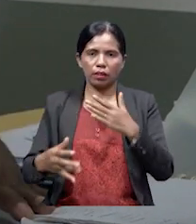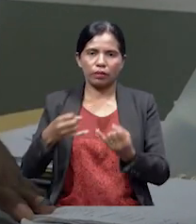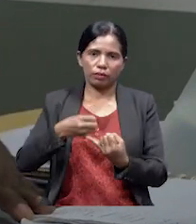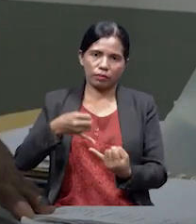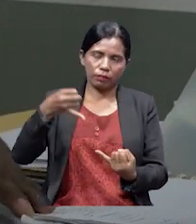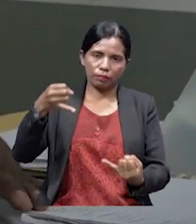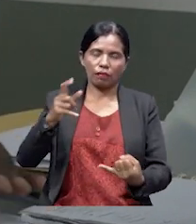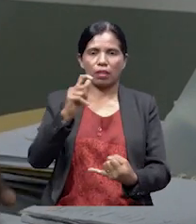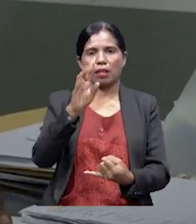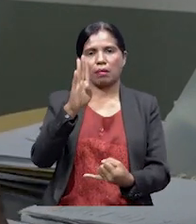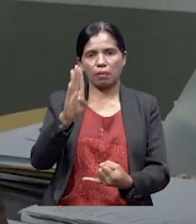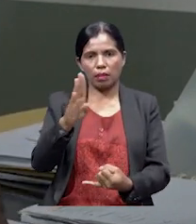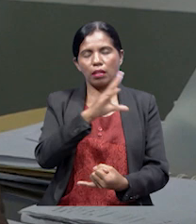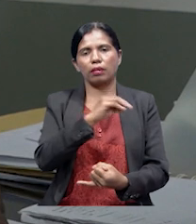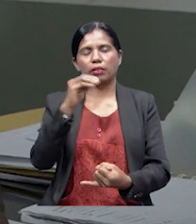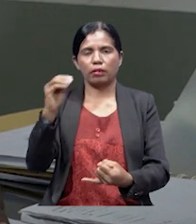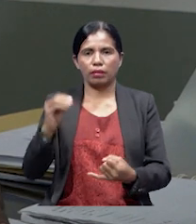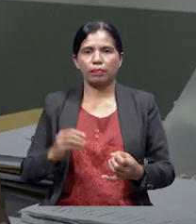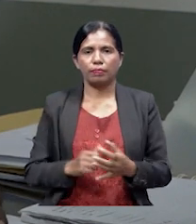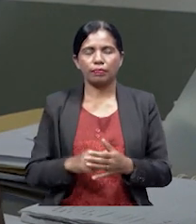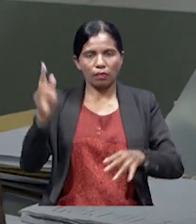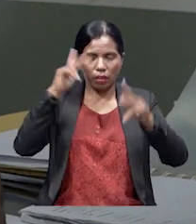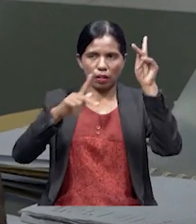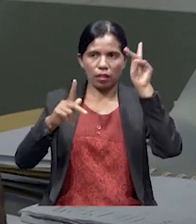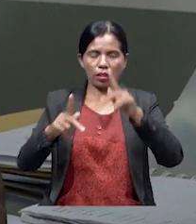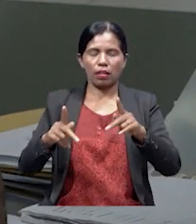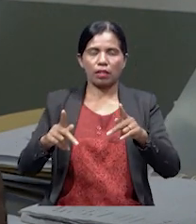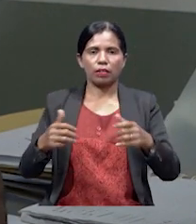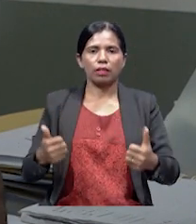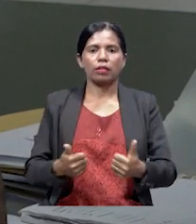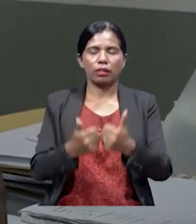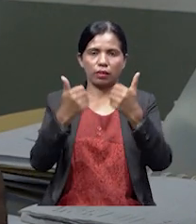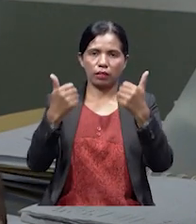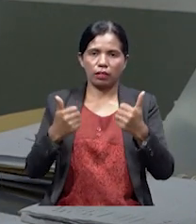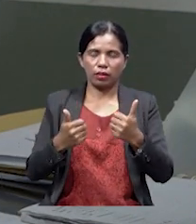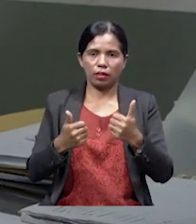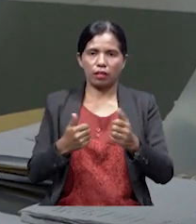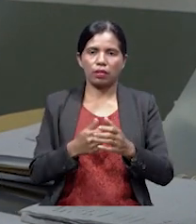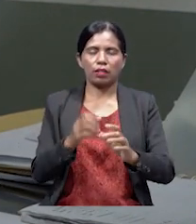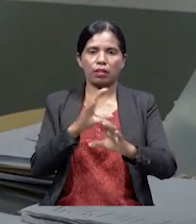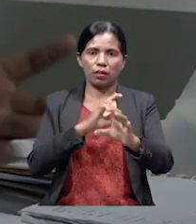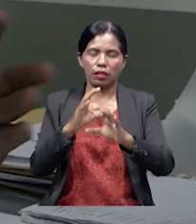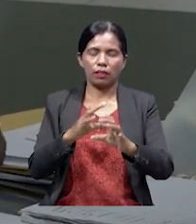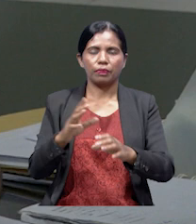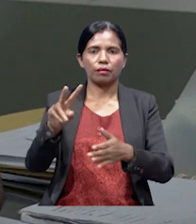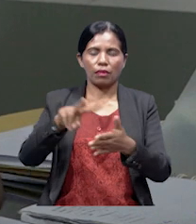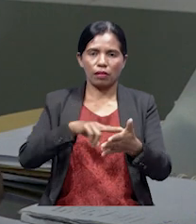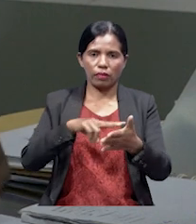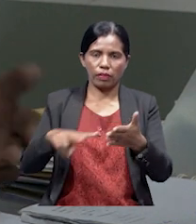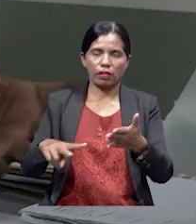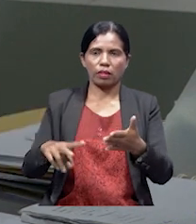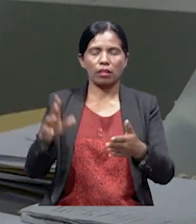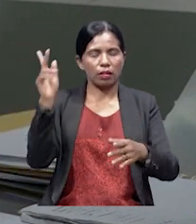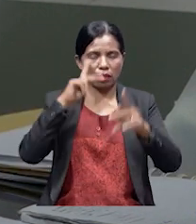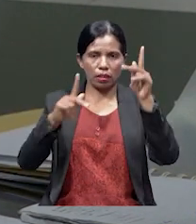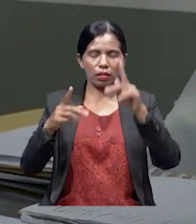TBC depois iha mos kazu acidente de tráfico kazu violação kazu